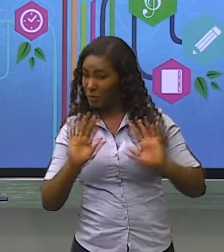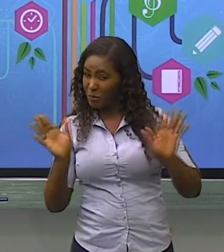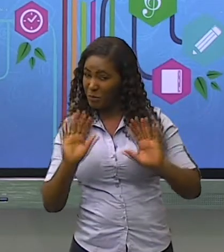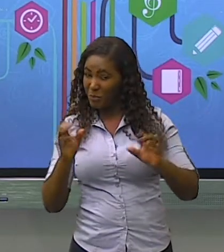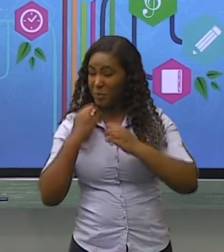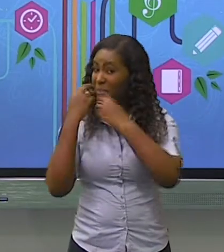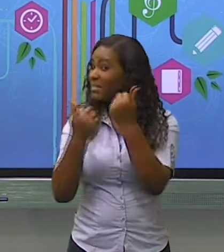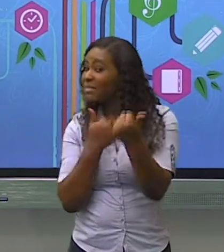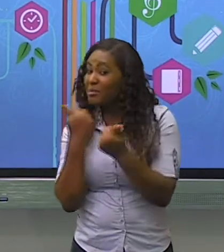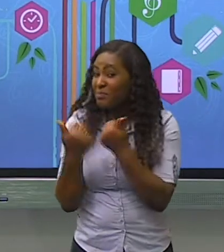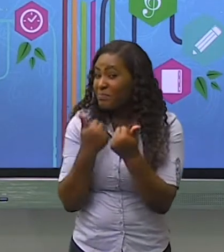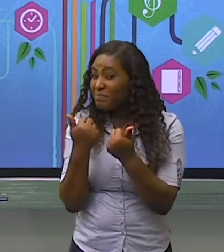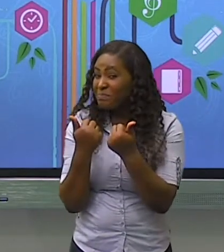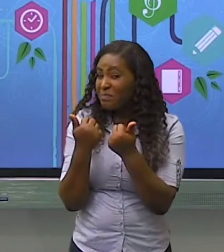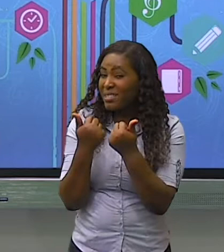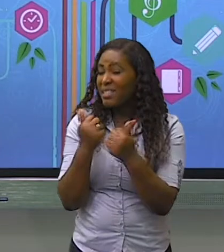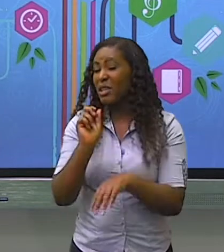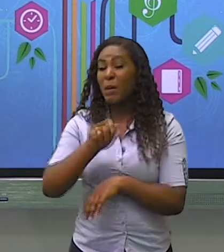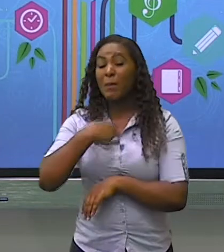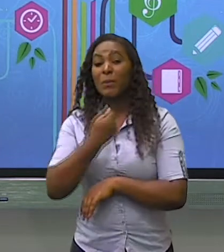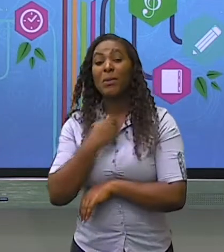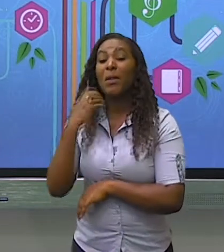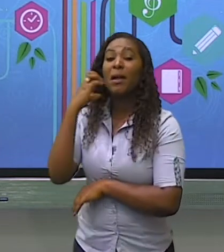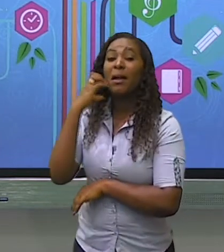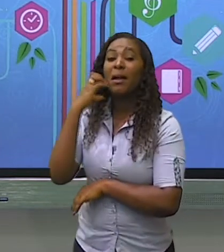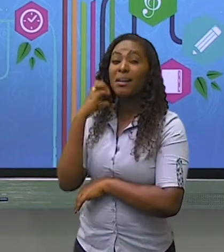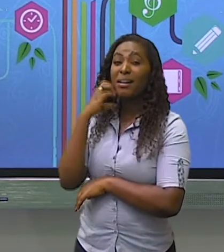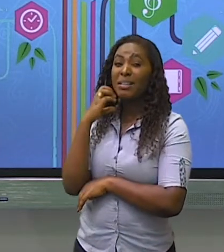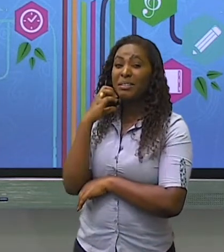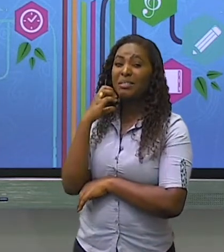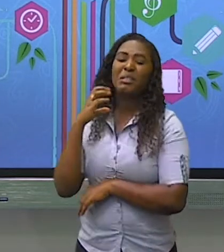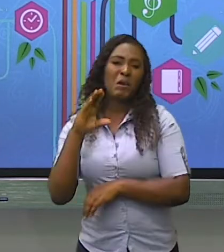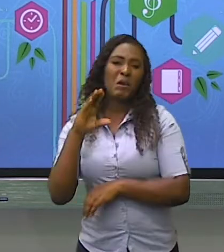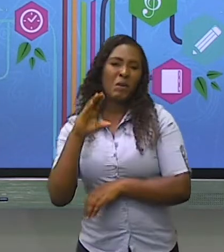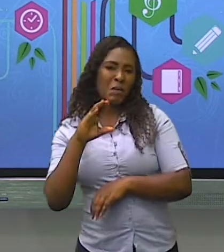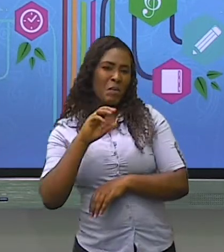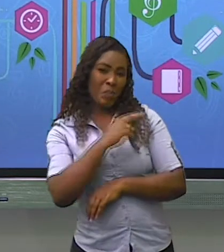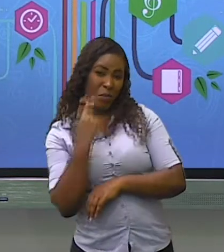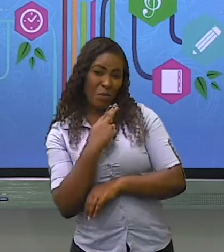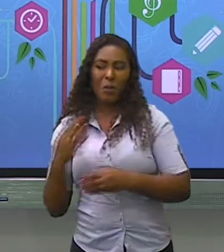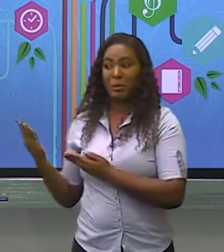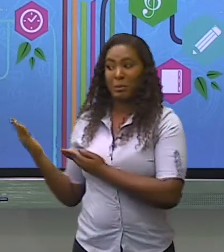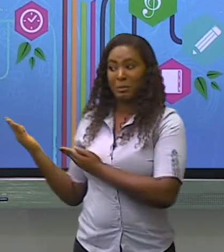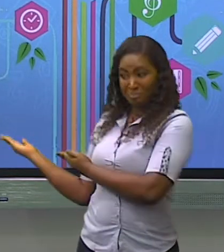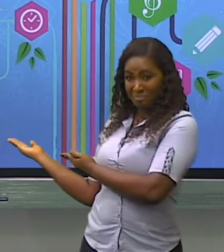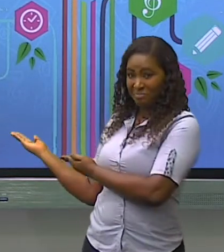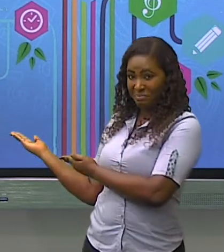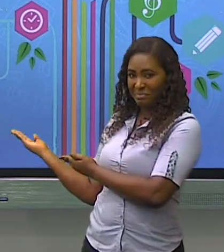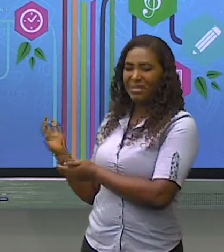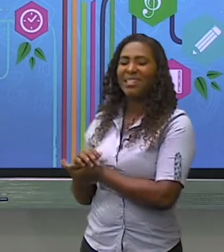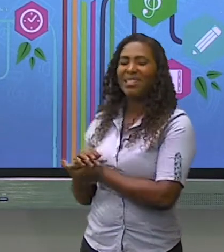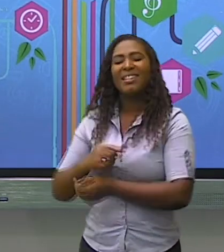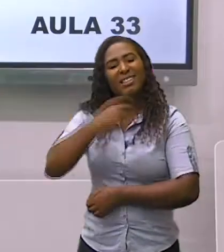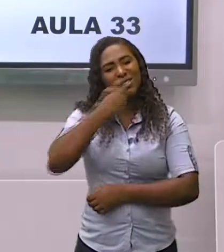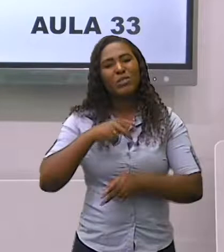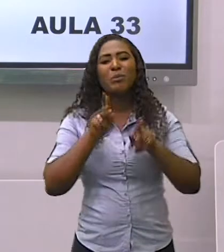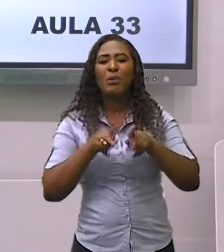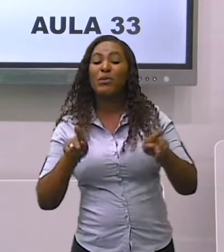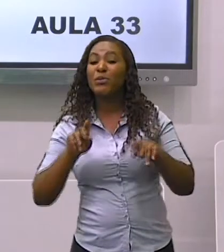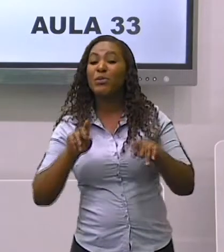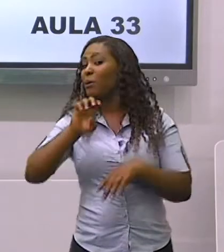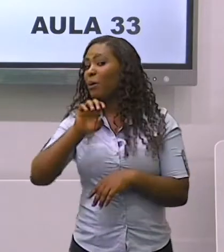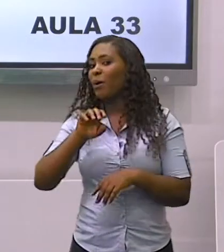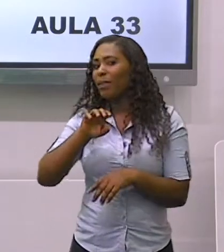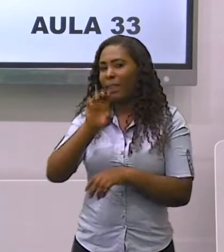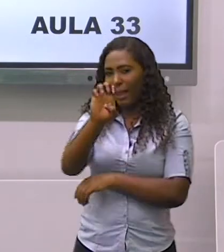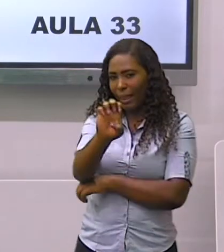Olá, tudo bem? Sou o professor Cristiano Vieira, da Educação de Jovens e Adultos da SMED GV.